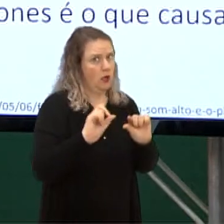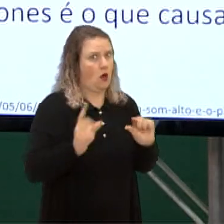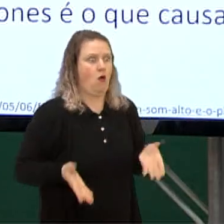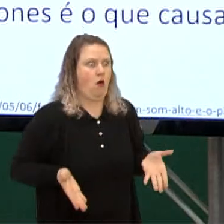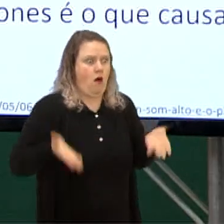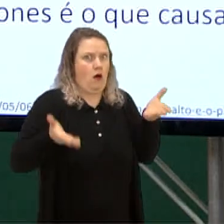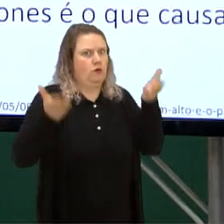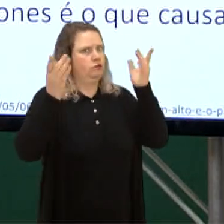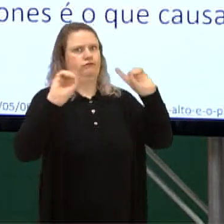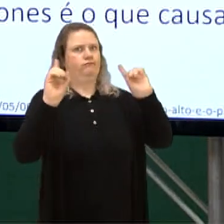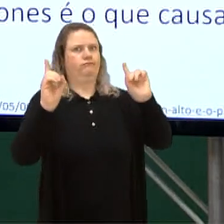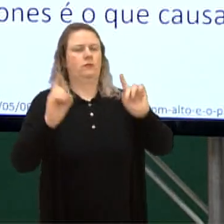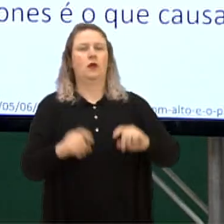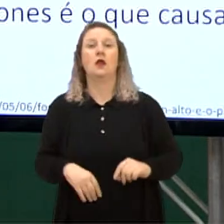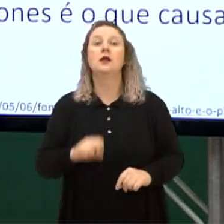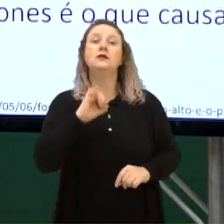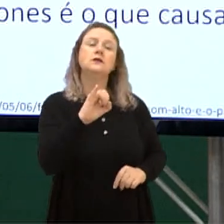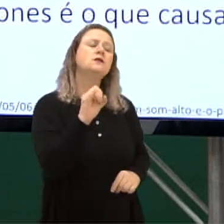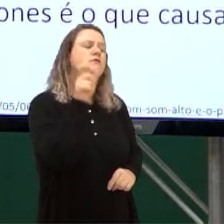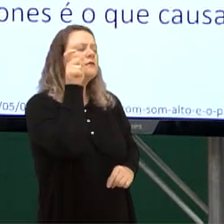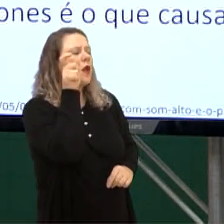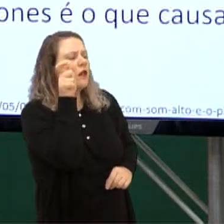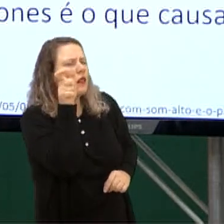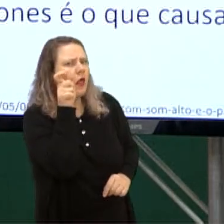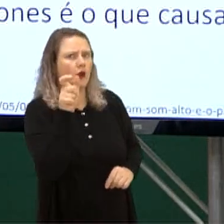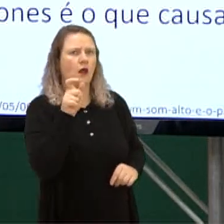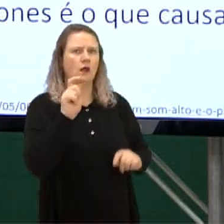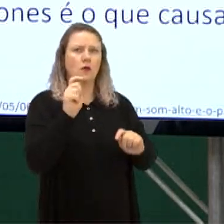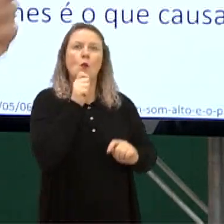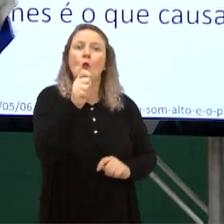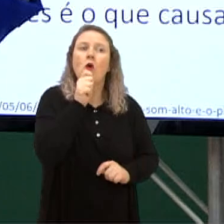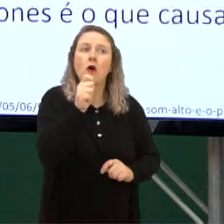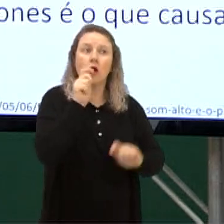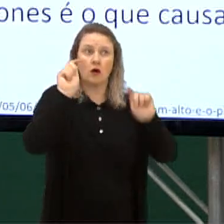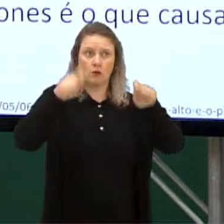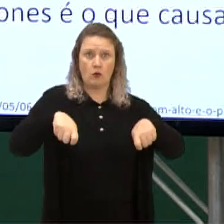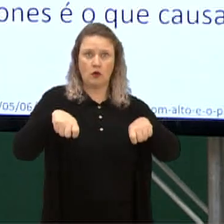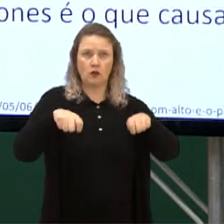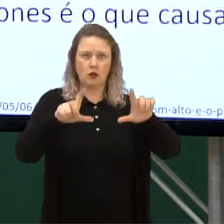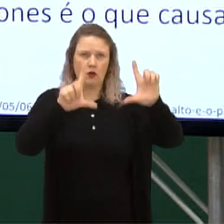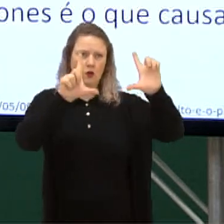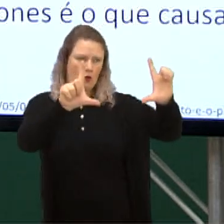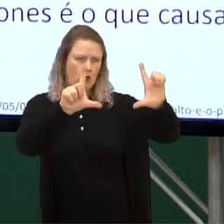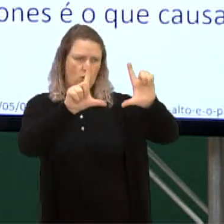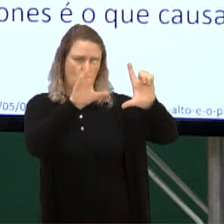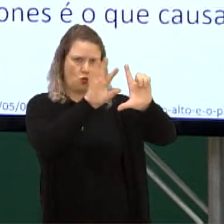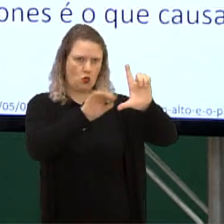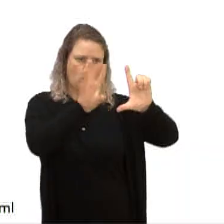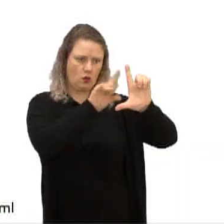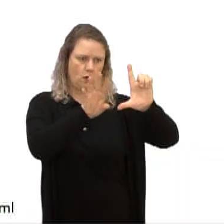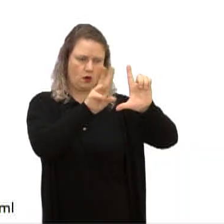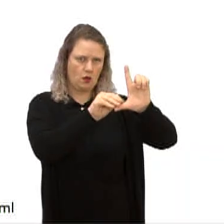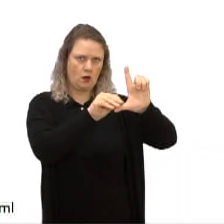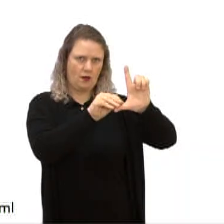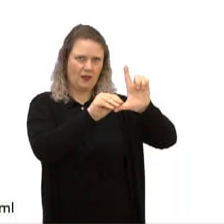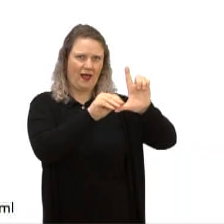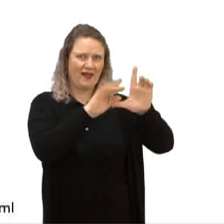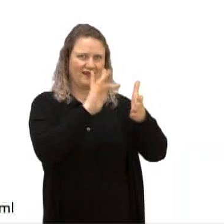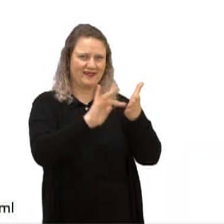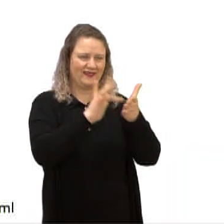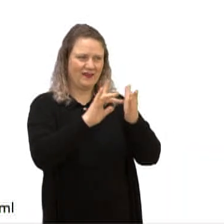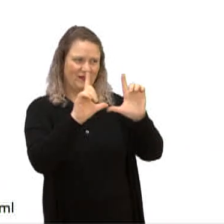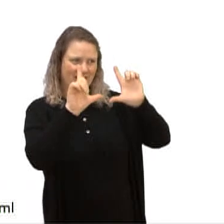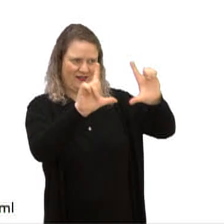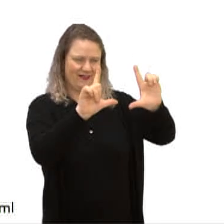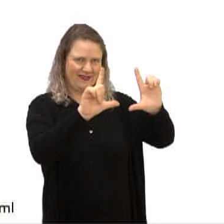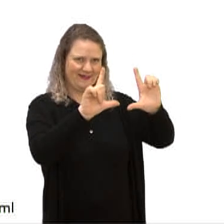alto. Se você quer saber um pouquinho mais sobre essa reportagem, nós fizemos um recorte, aponte seu celular para o QR Code e leia ela na íntegra.